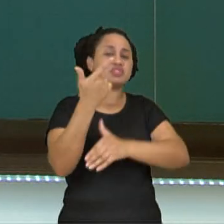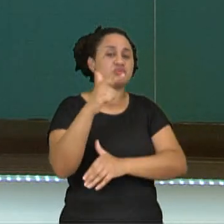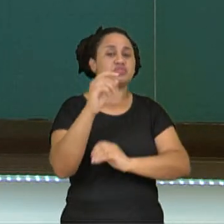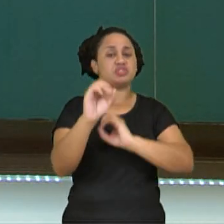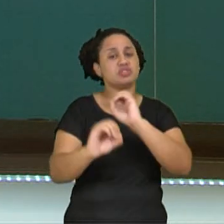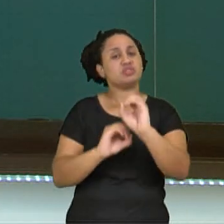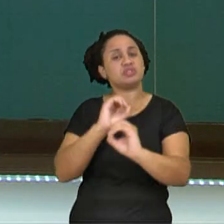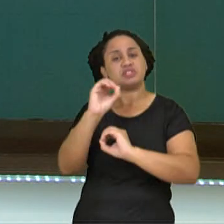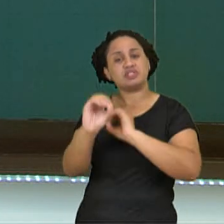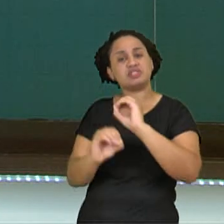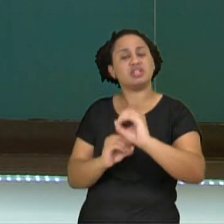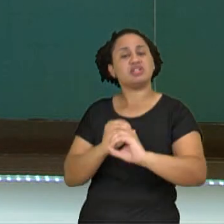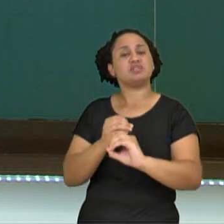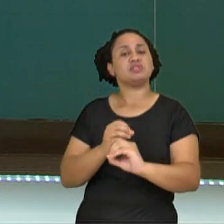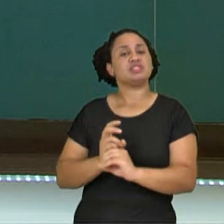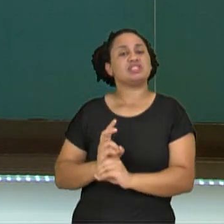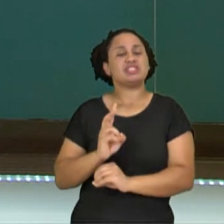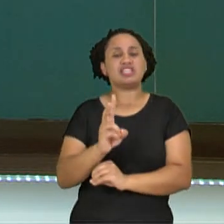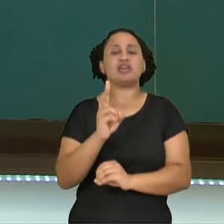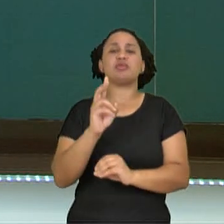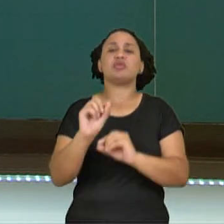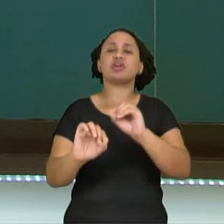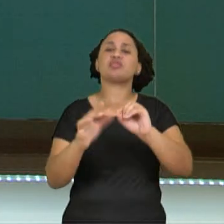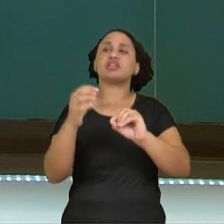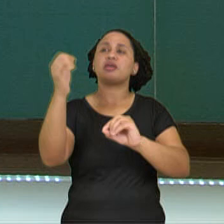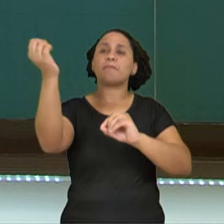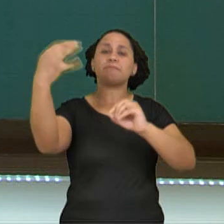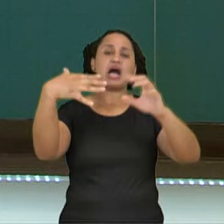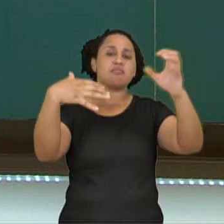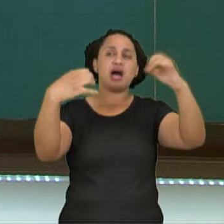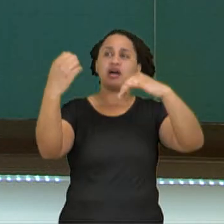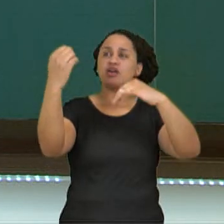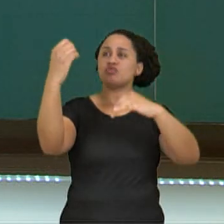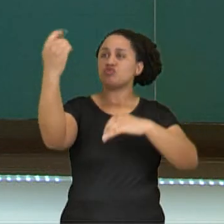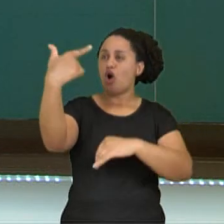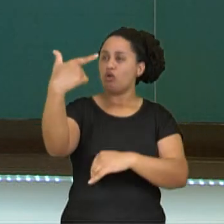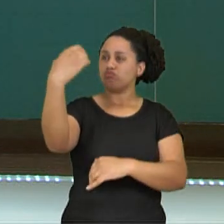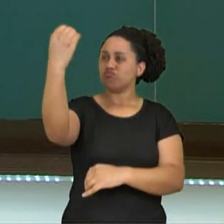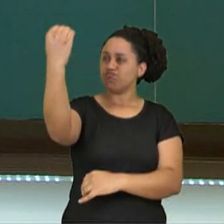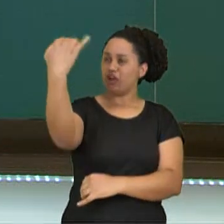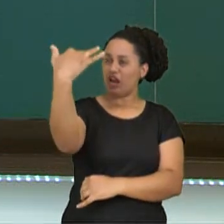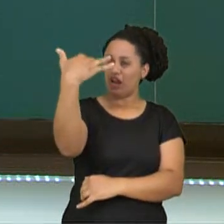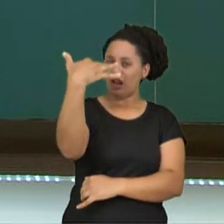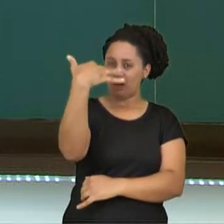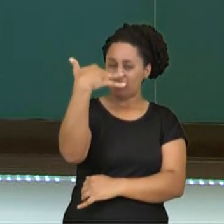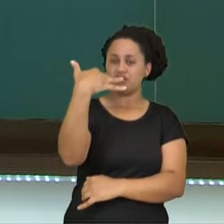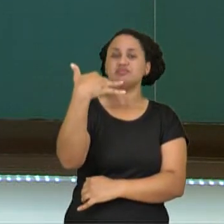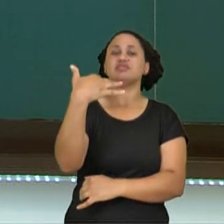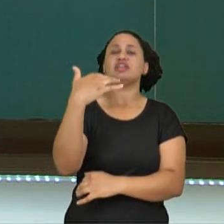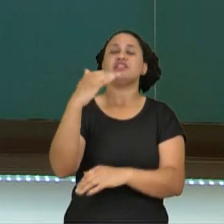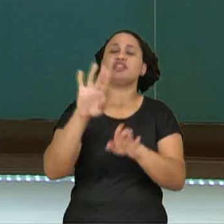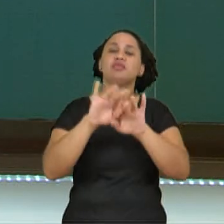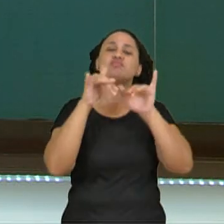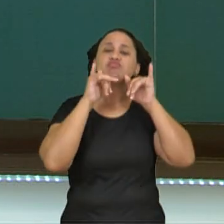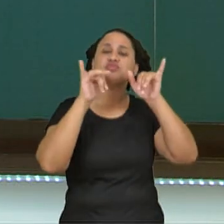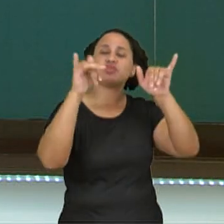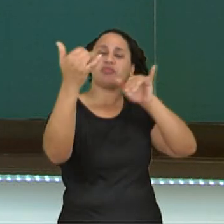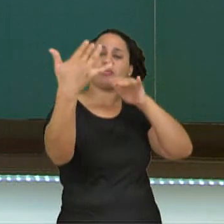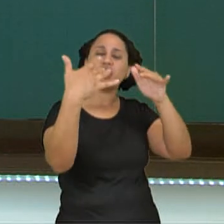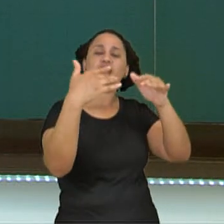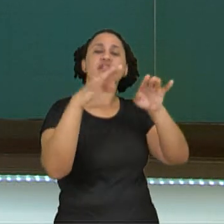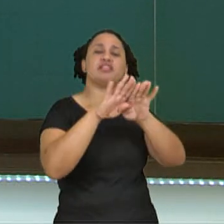oxigênio, constantemente bombardeada com raios ultravioleta, descargas elétricas,